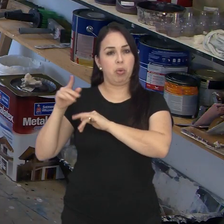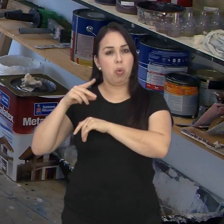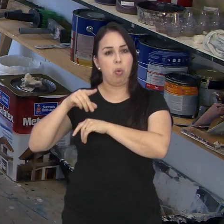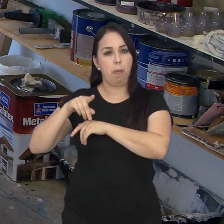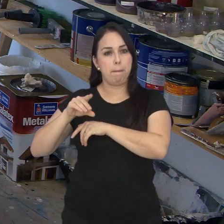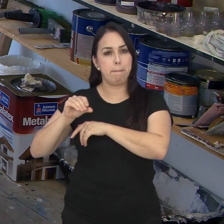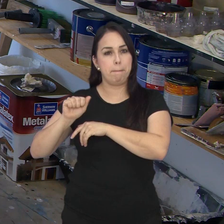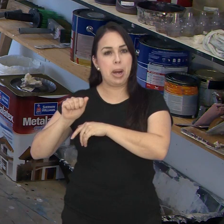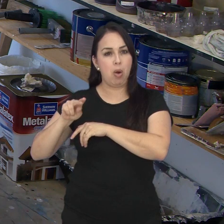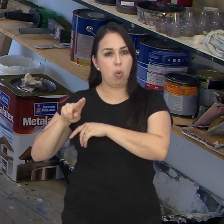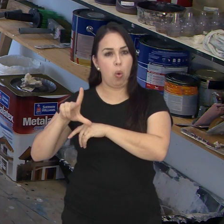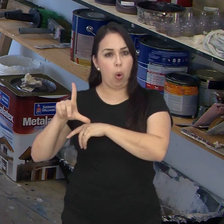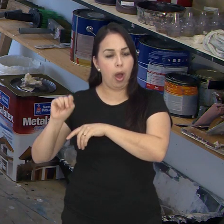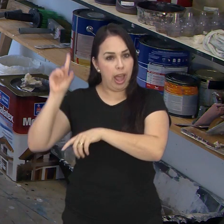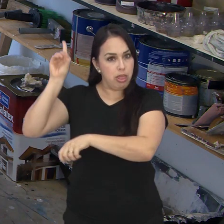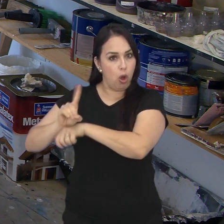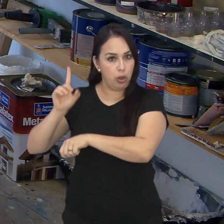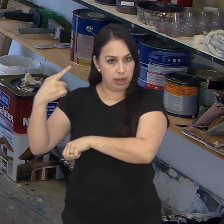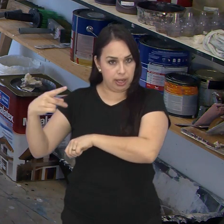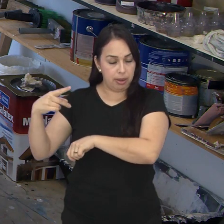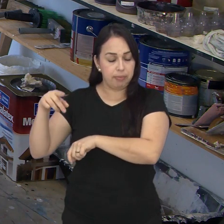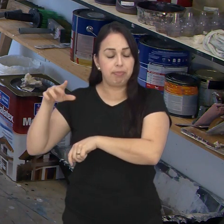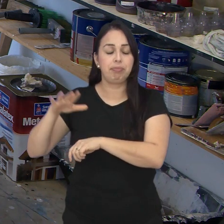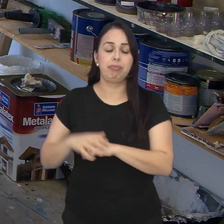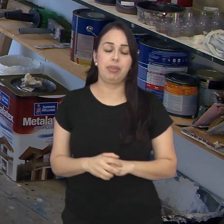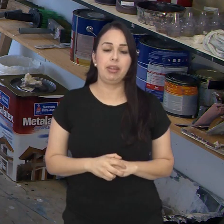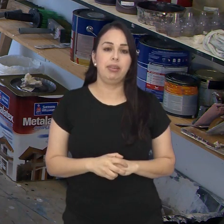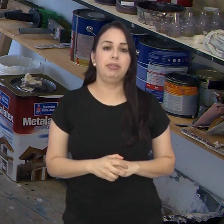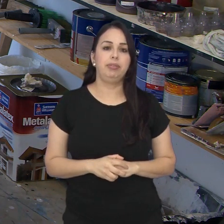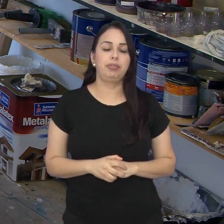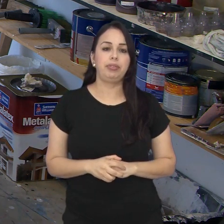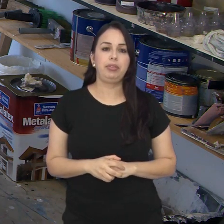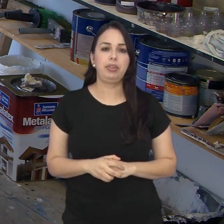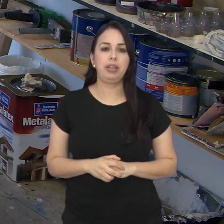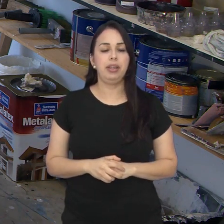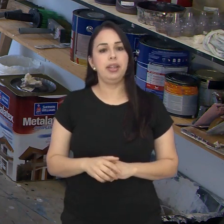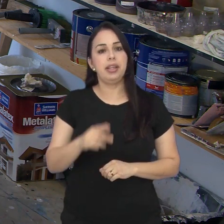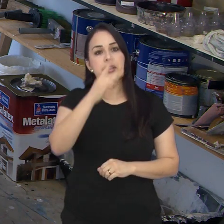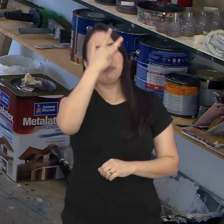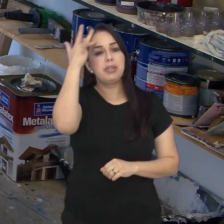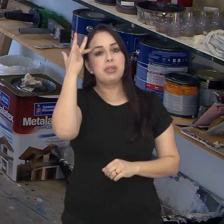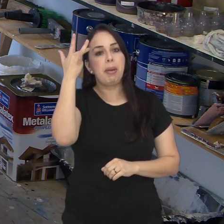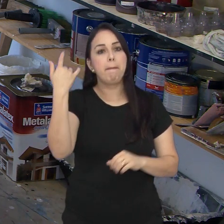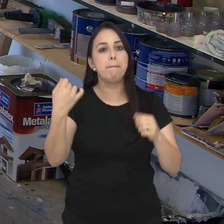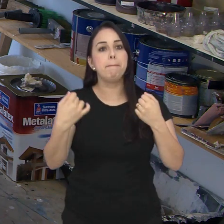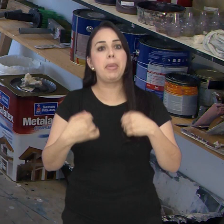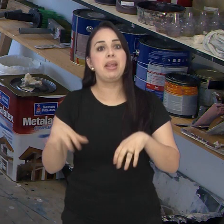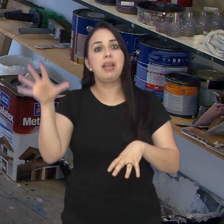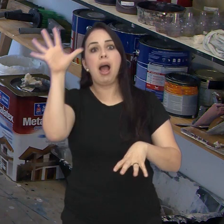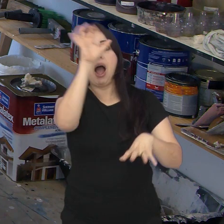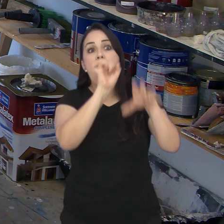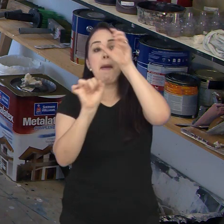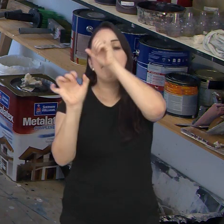nesse programa, o dono da galeria, é que as pessoas precisam